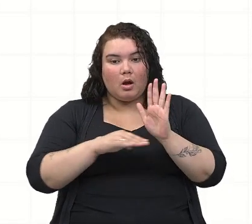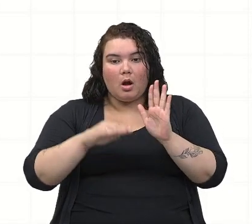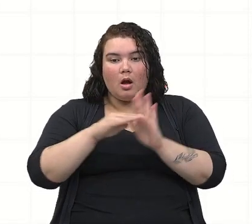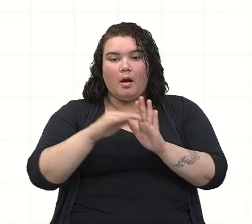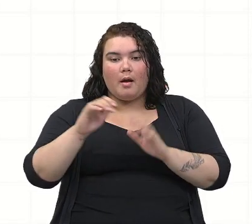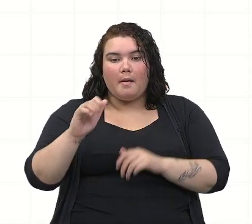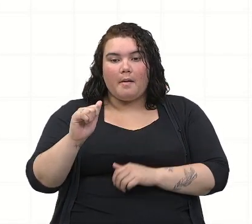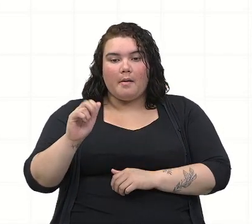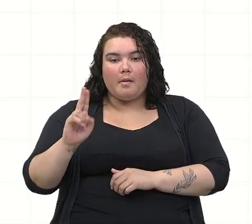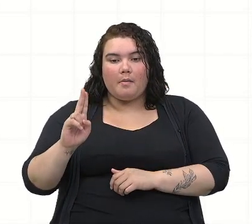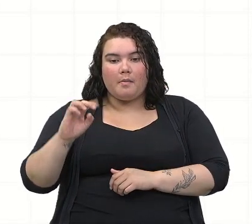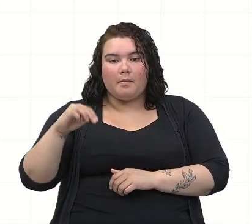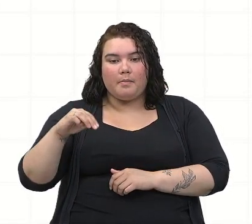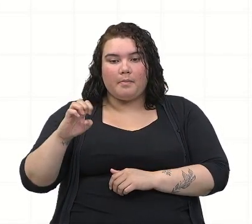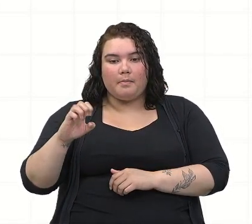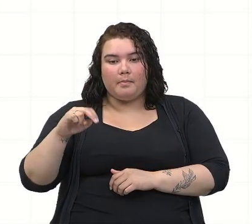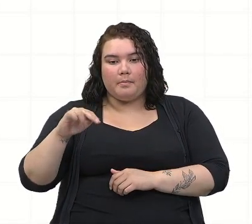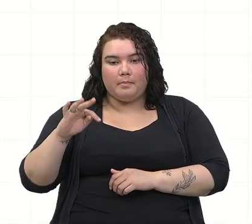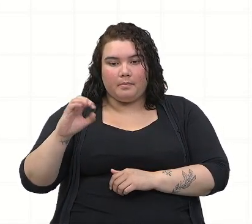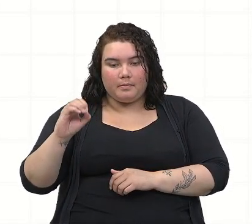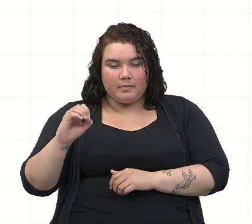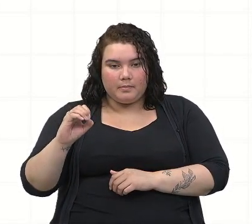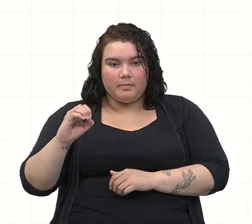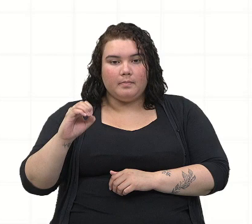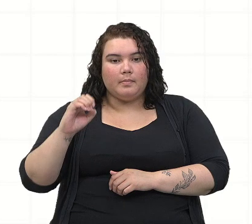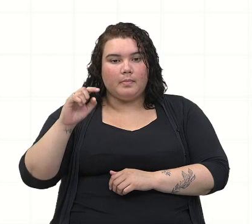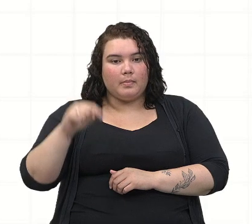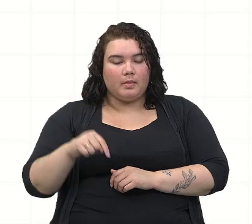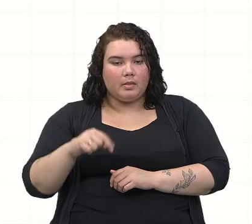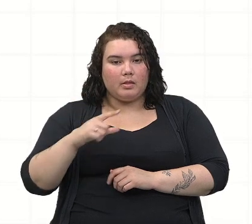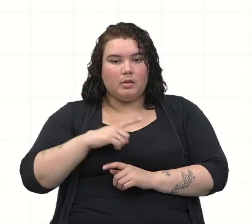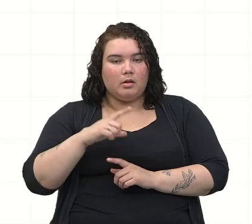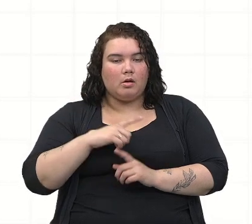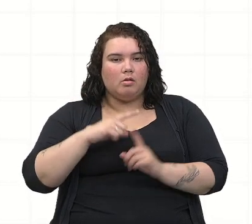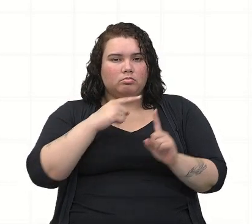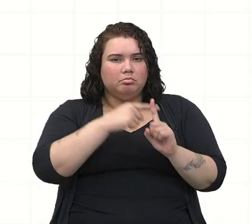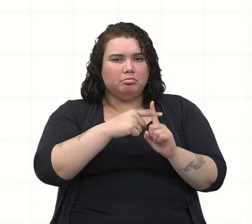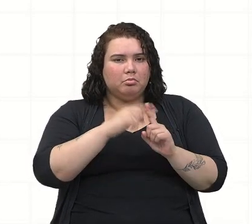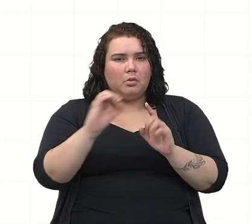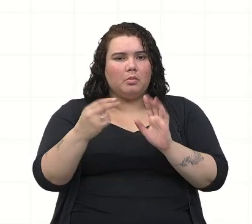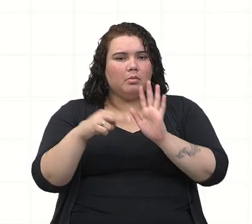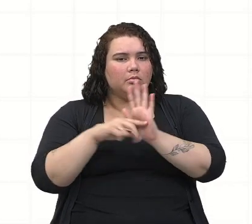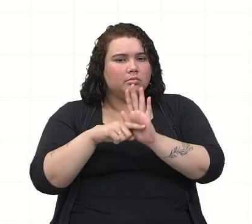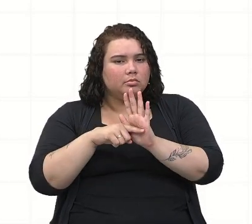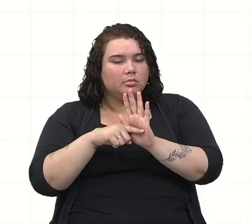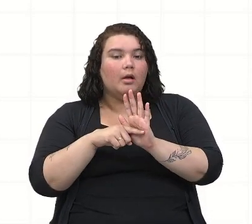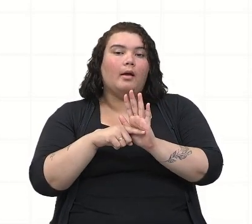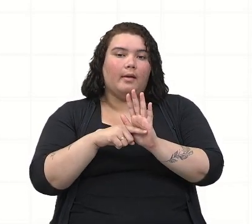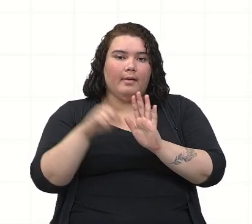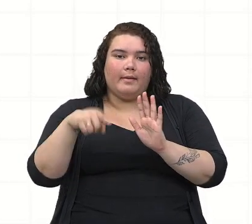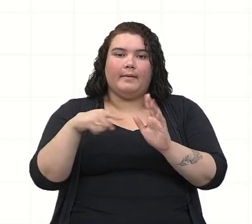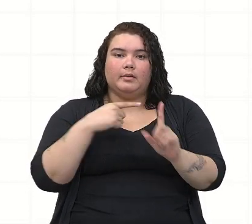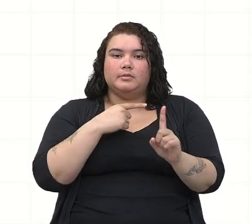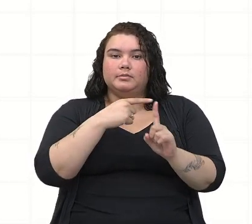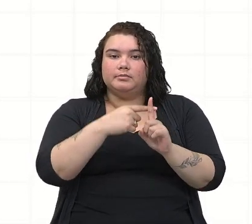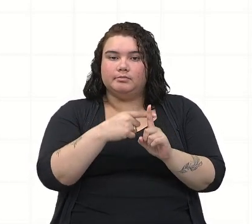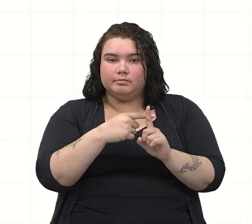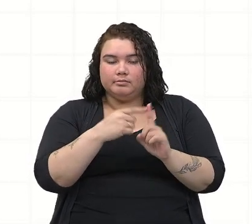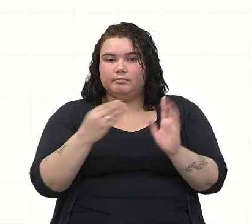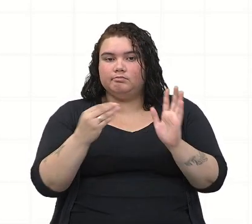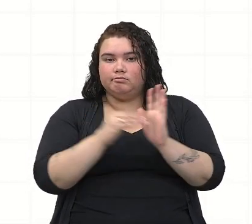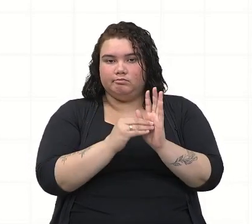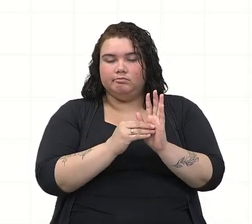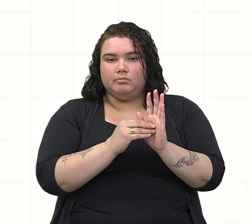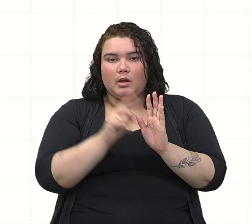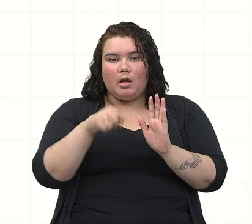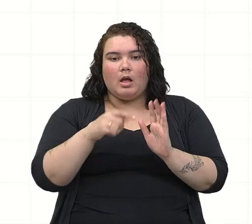aumento, o que está acontecendo? Uma soma, uma subtração, né? É uma soma agora,